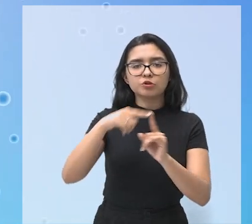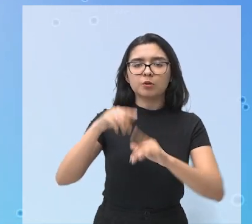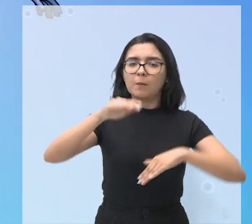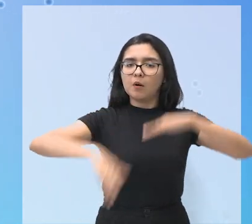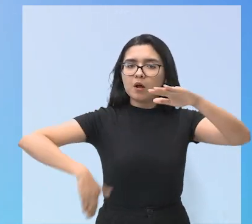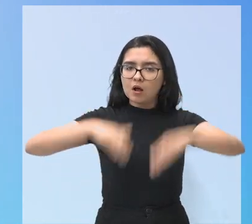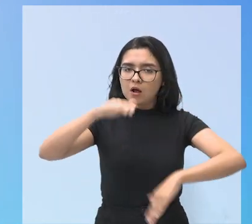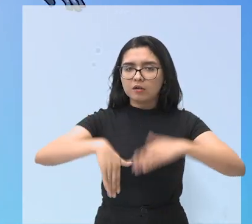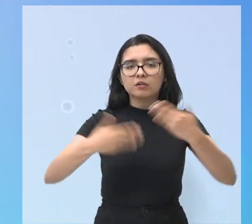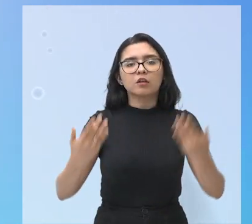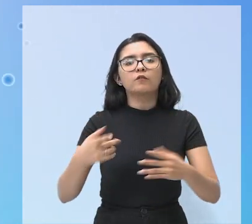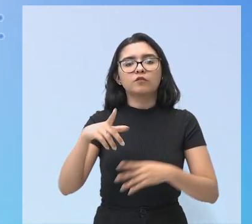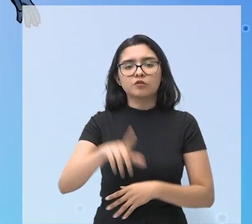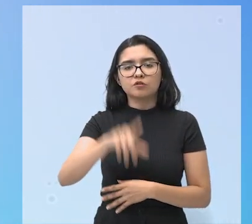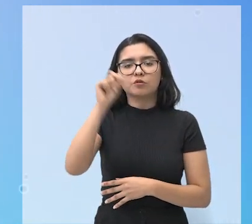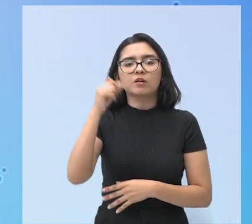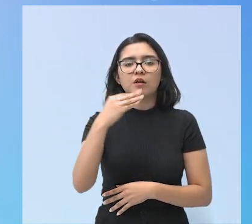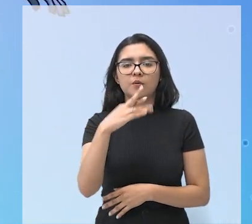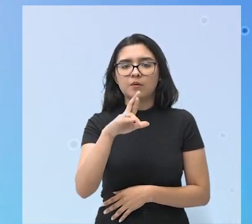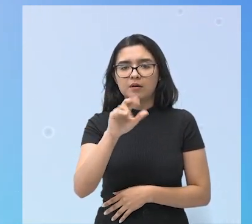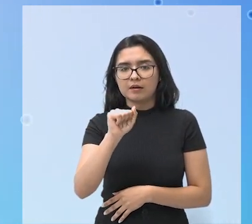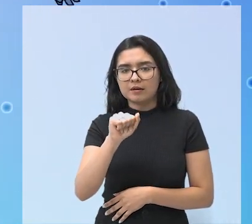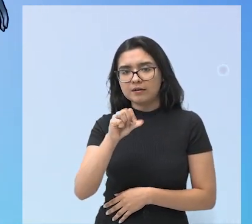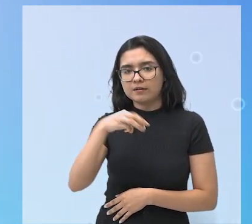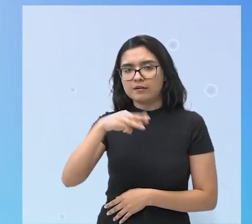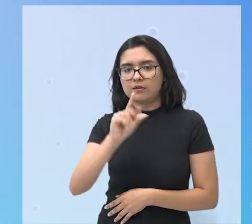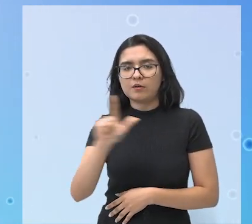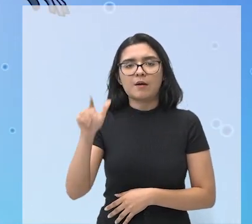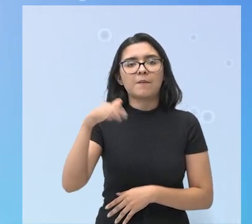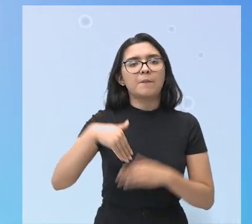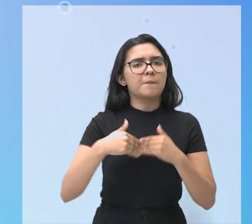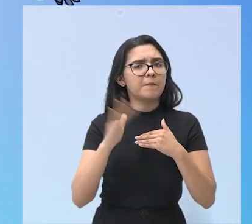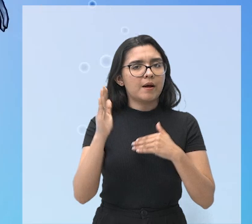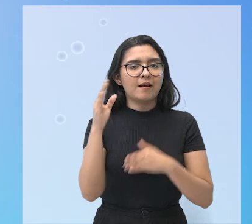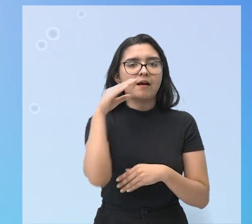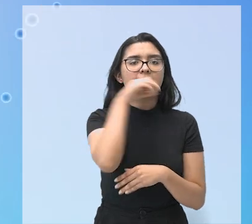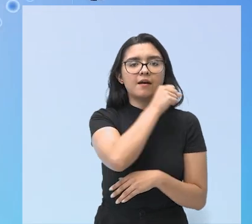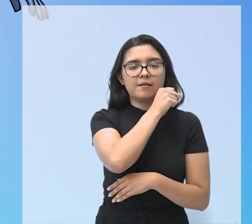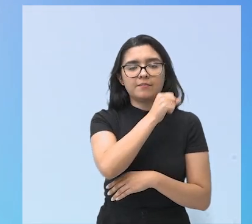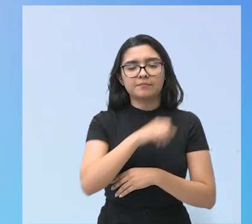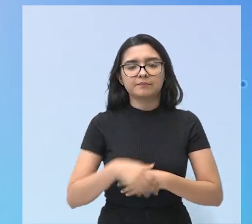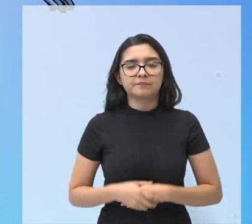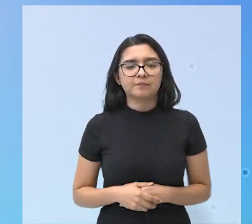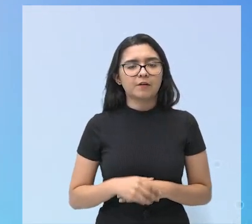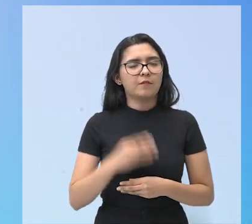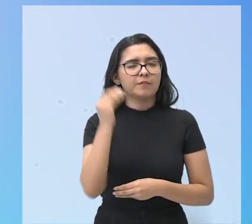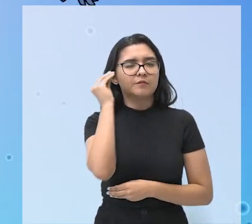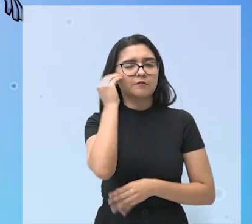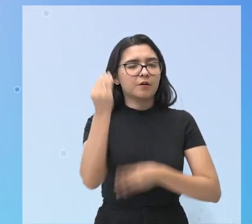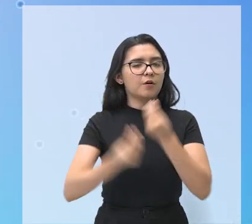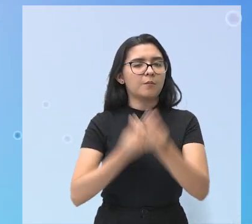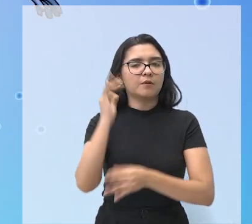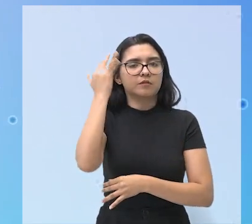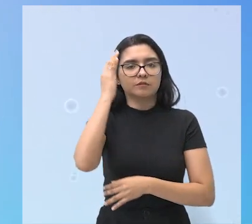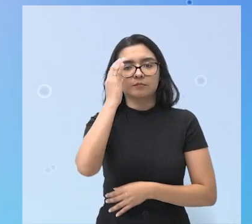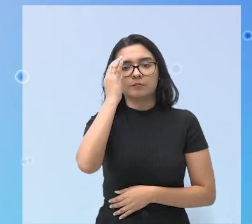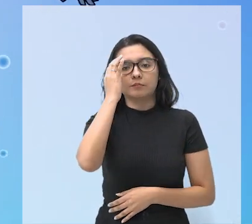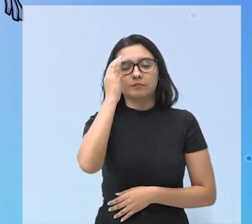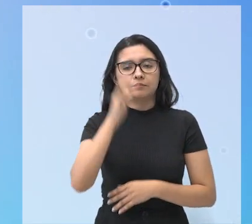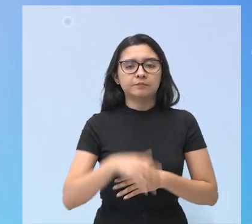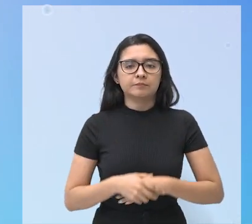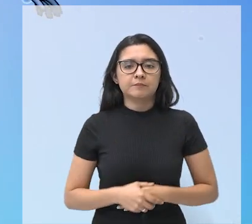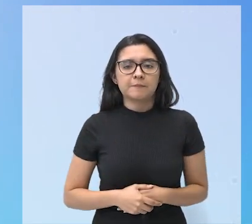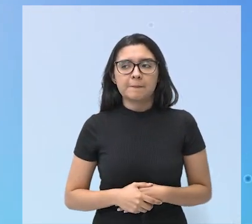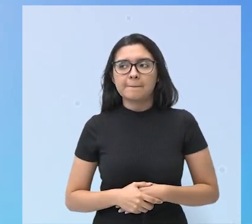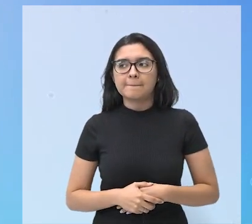na minha prova, eu vou escolher o nado crawl, que é mais rápido. Então vamos ver aí como é que ele ocorre. Então, nós